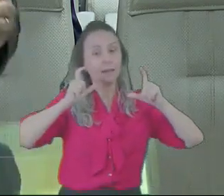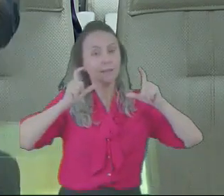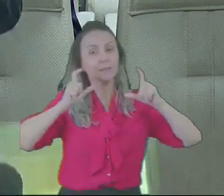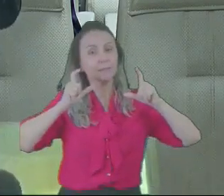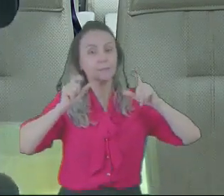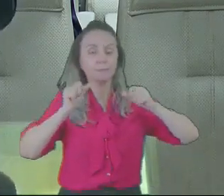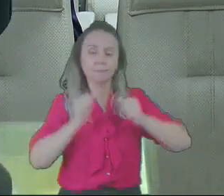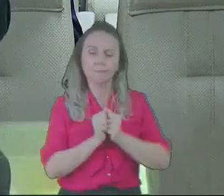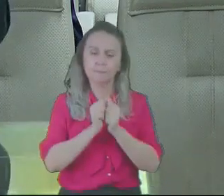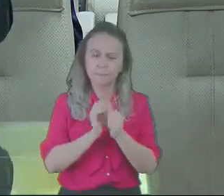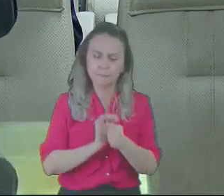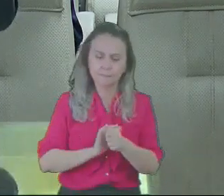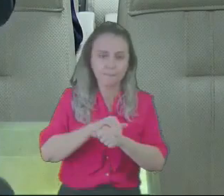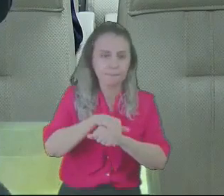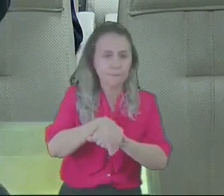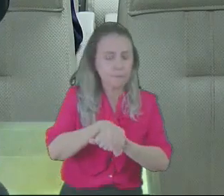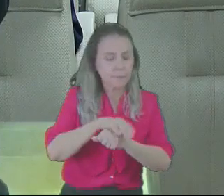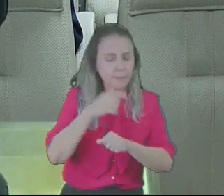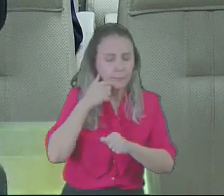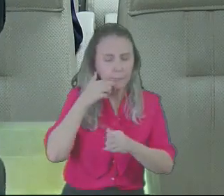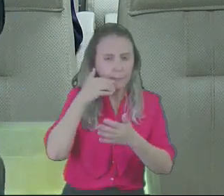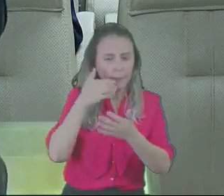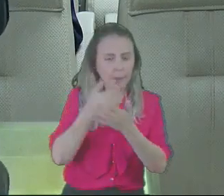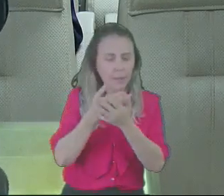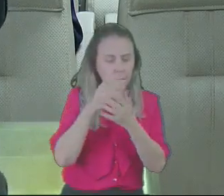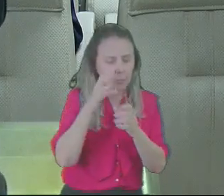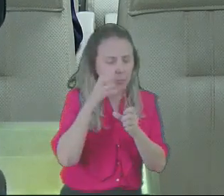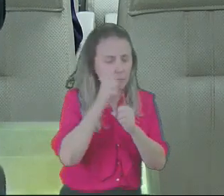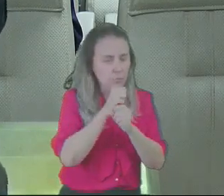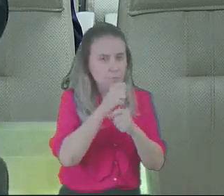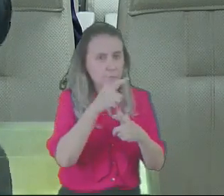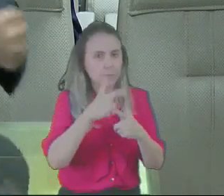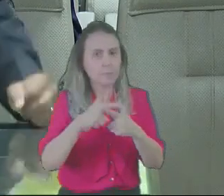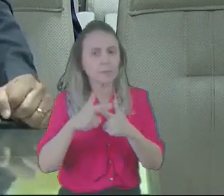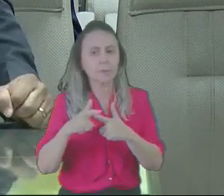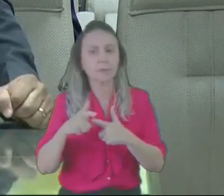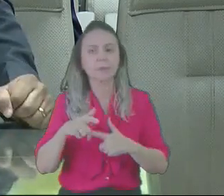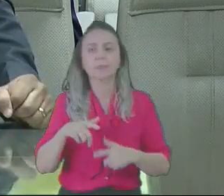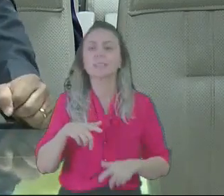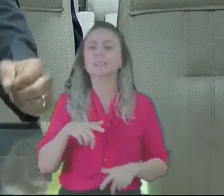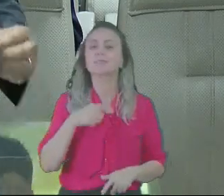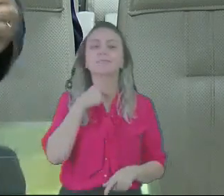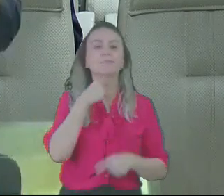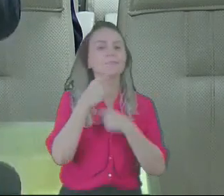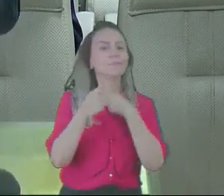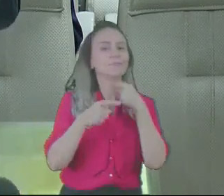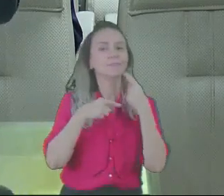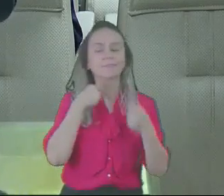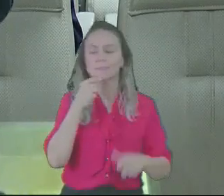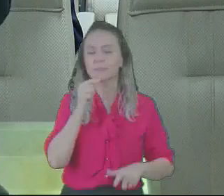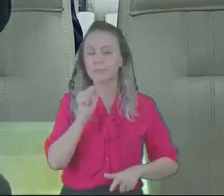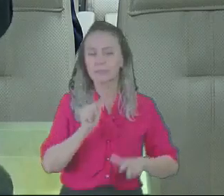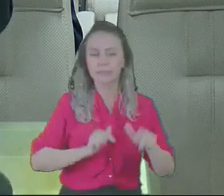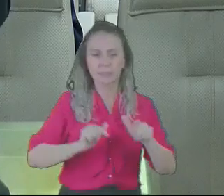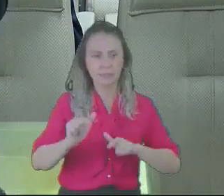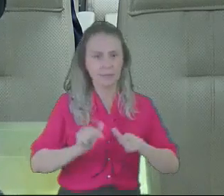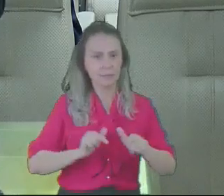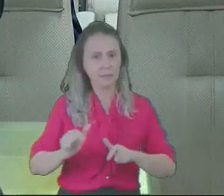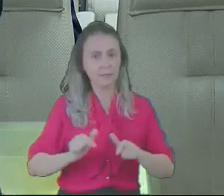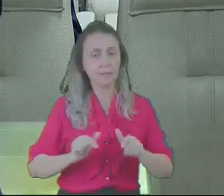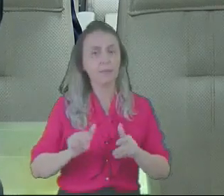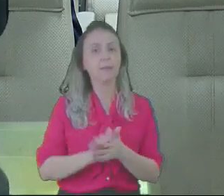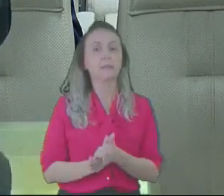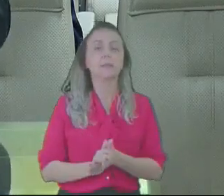e a noite vai chegar e ninguém mais pode trabalhar que Deus possa nos impelem